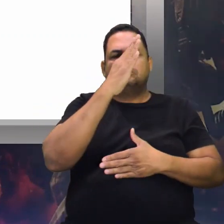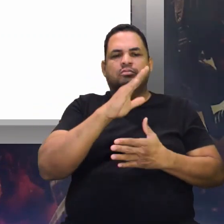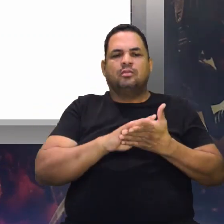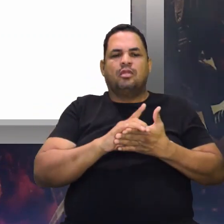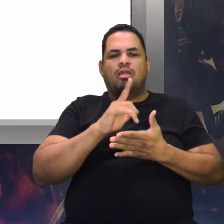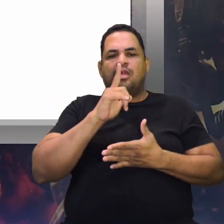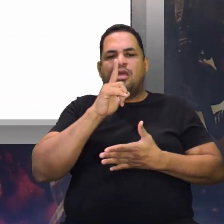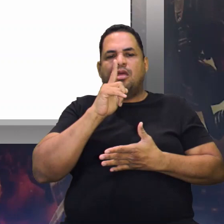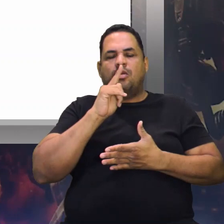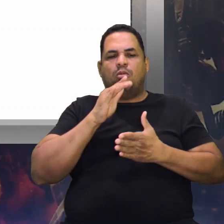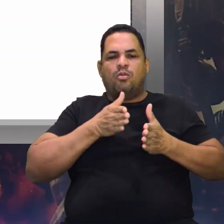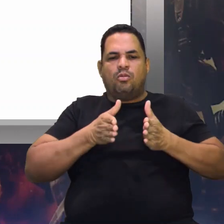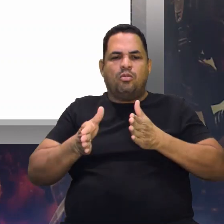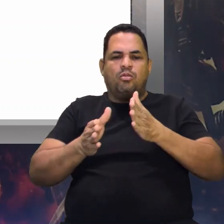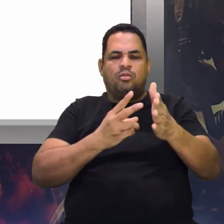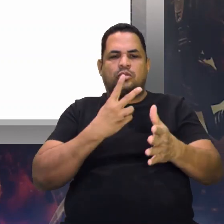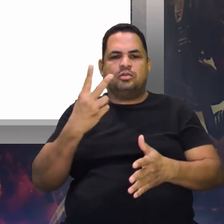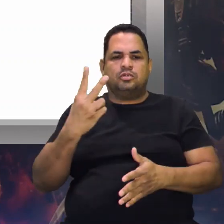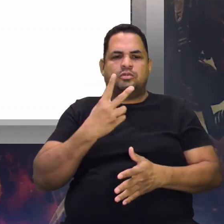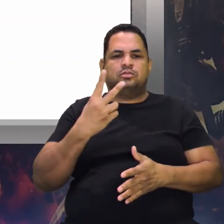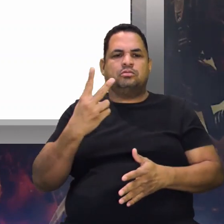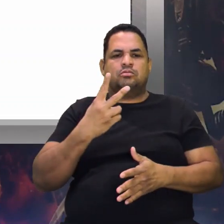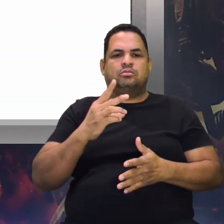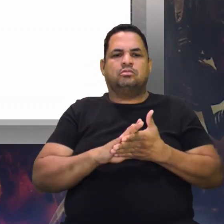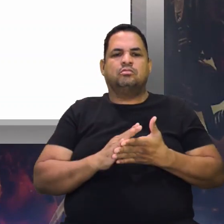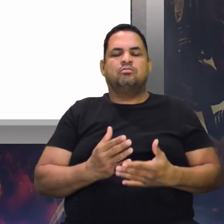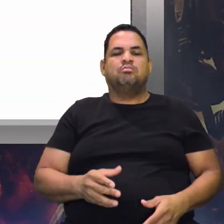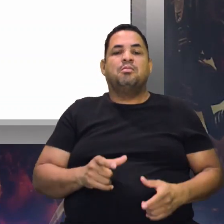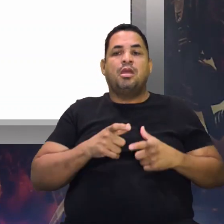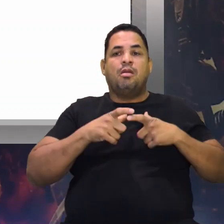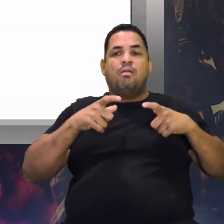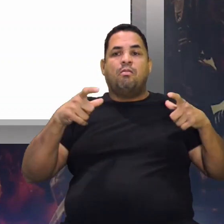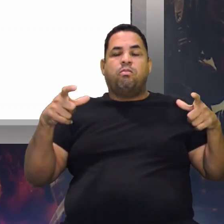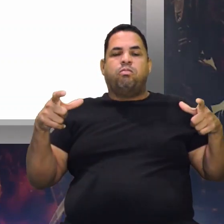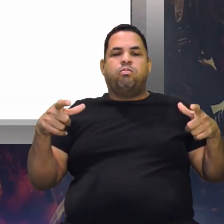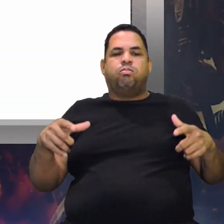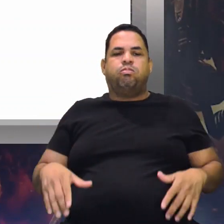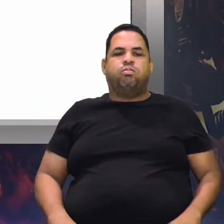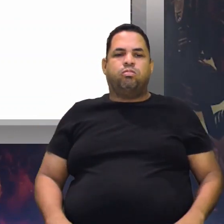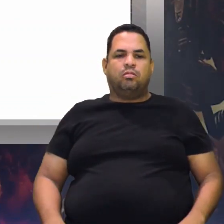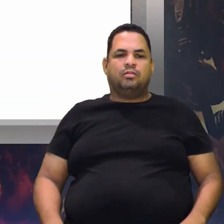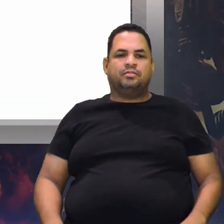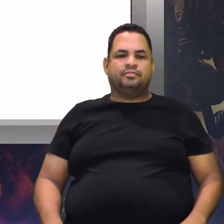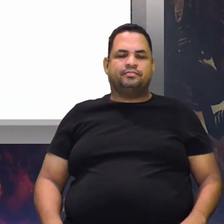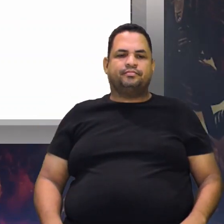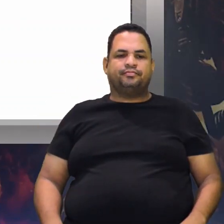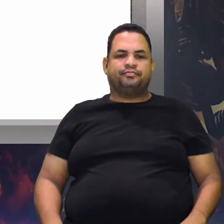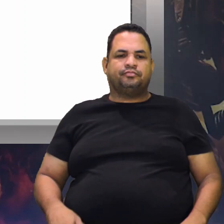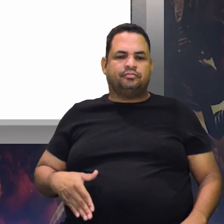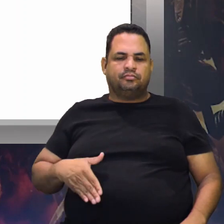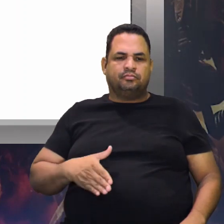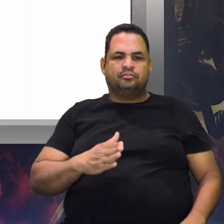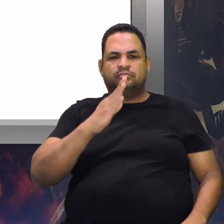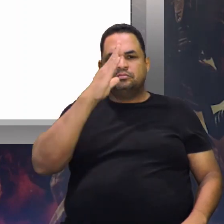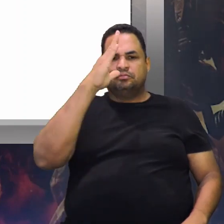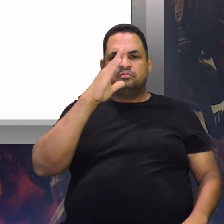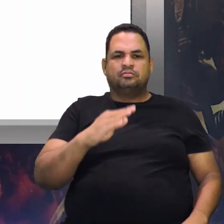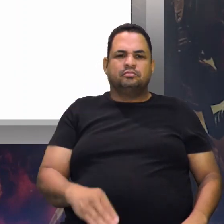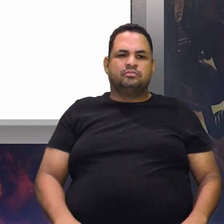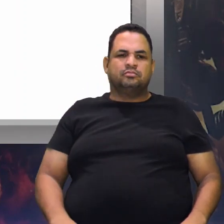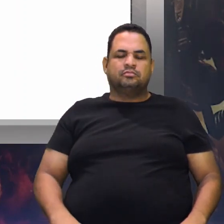maravilhoso, o segundo maior rio do mundo, o Rio Nilo, cortando ali a